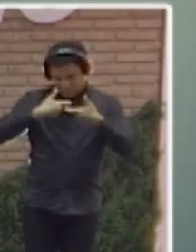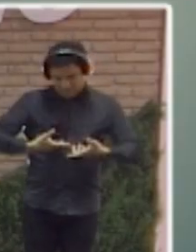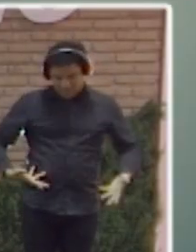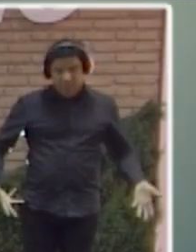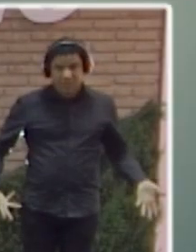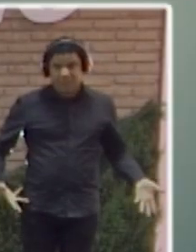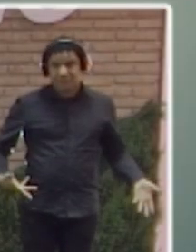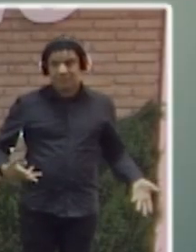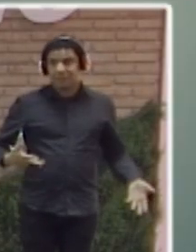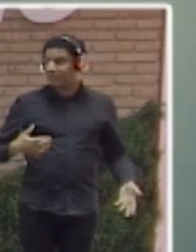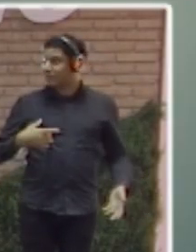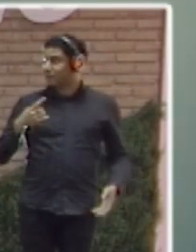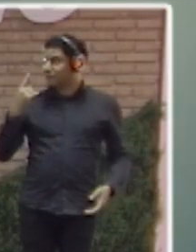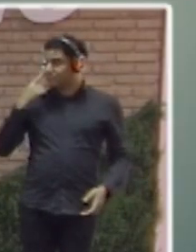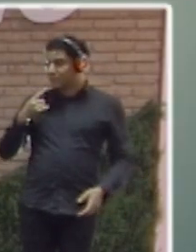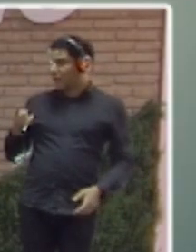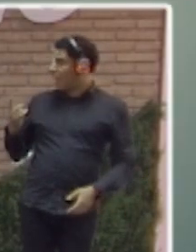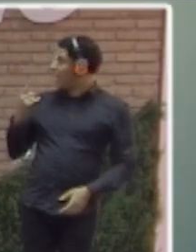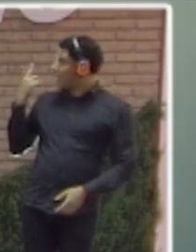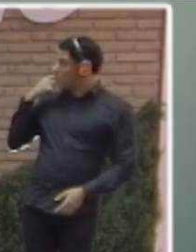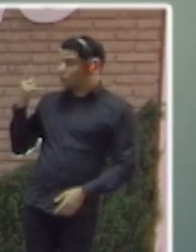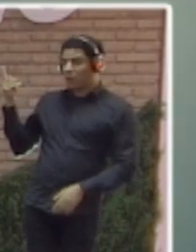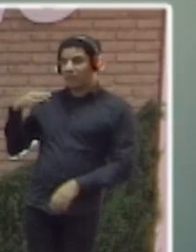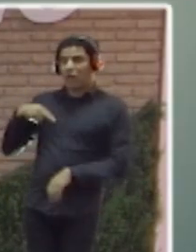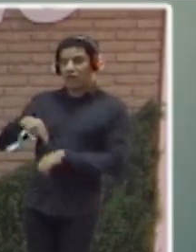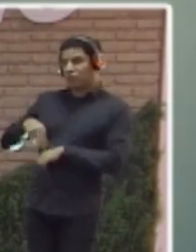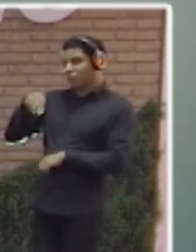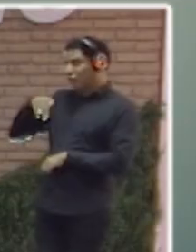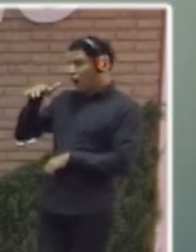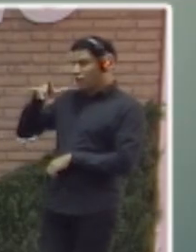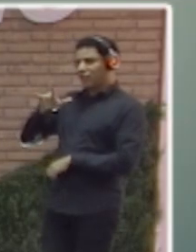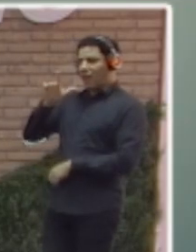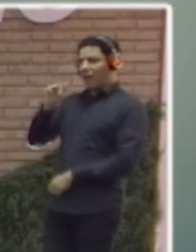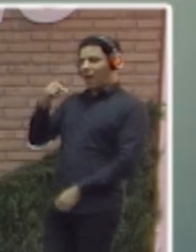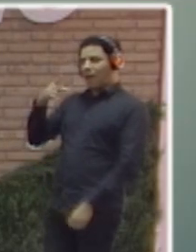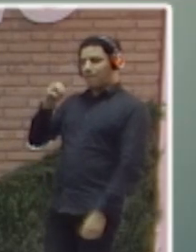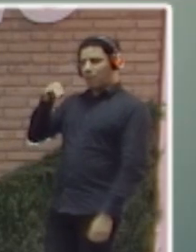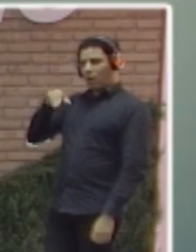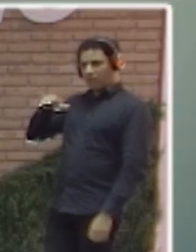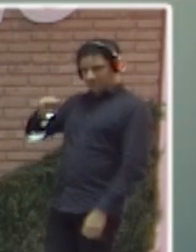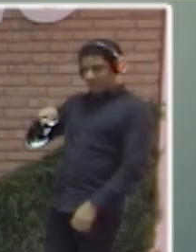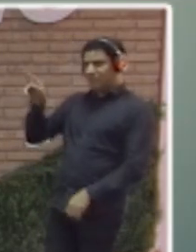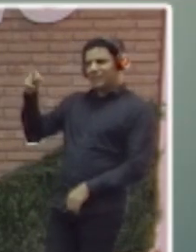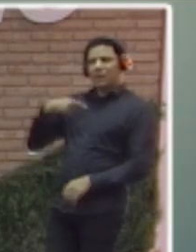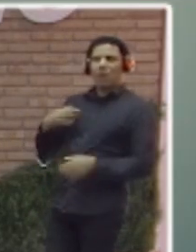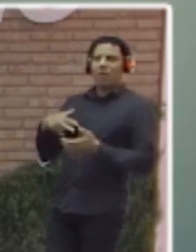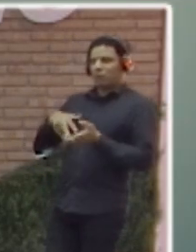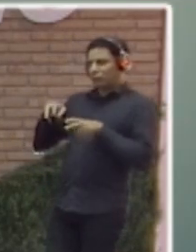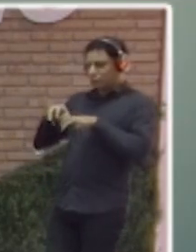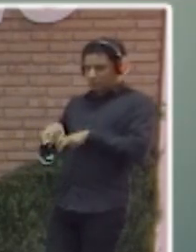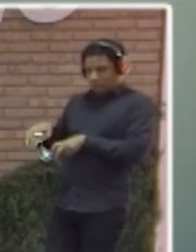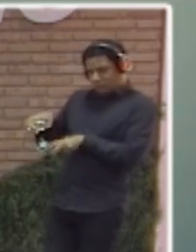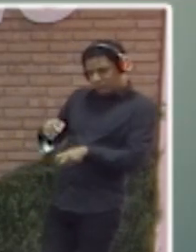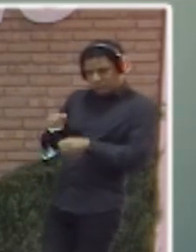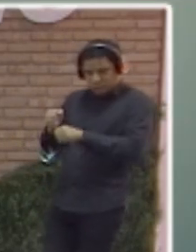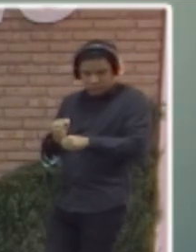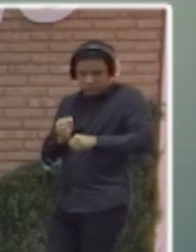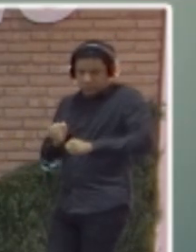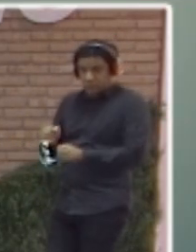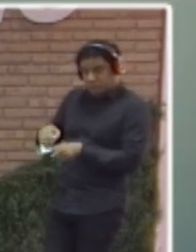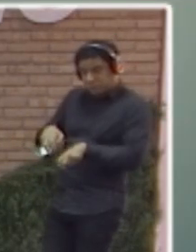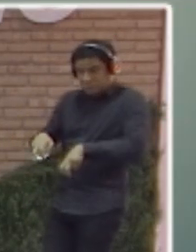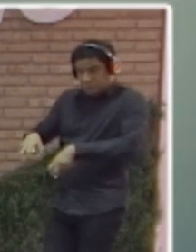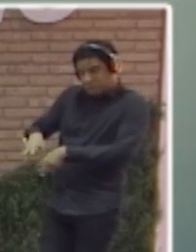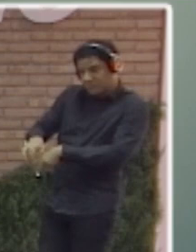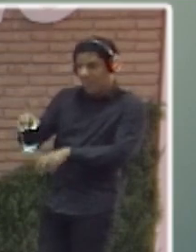na parte mais norte da Finlândia, a Lapônia. E eu amo esquiar lá no inverno e